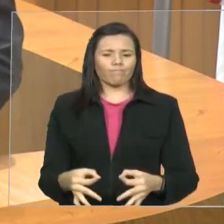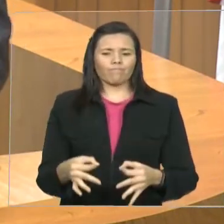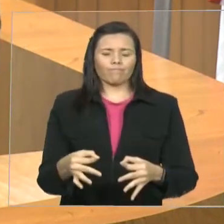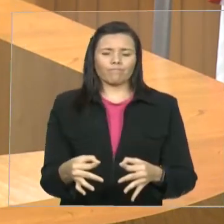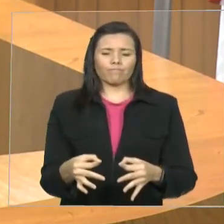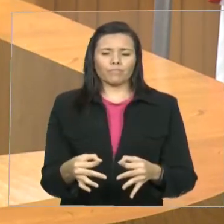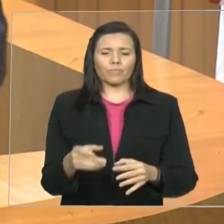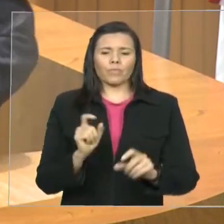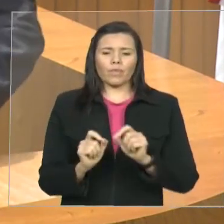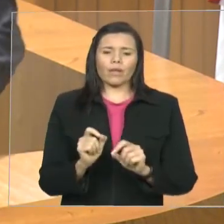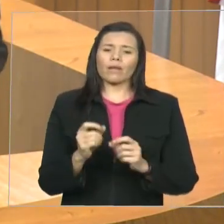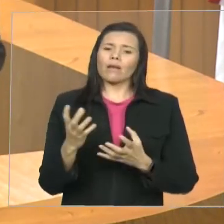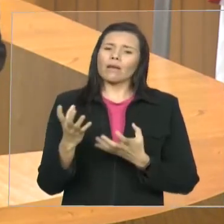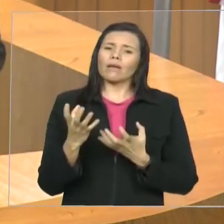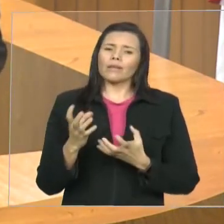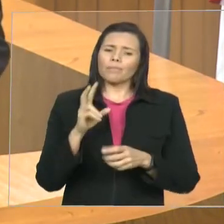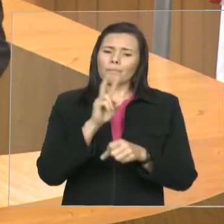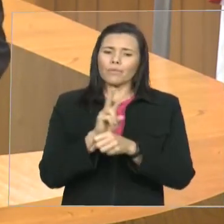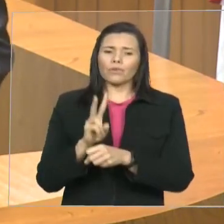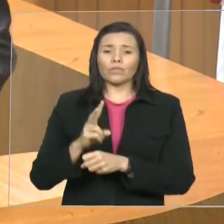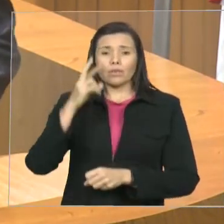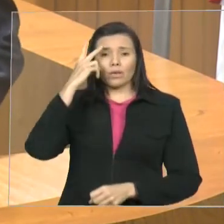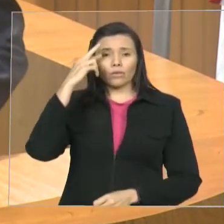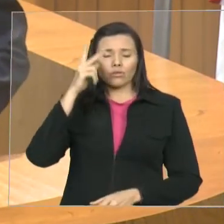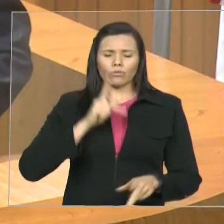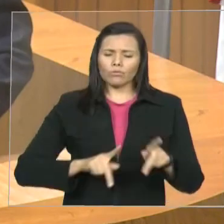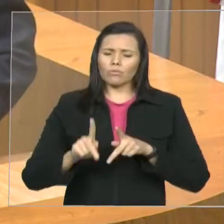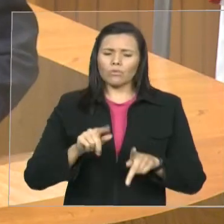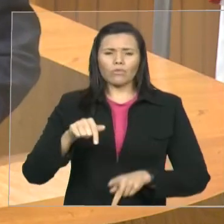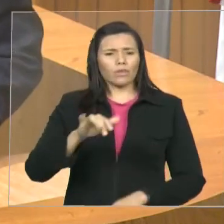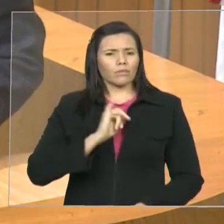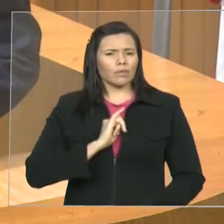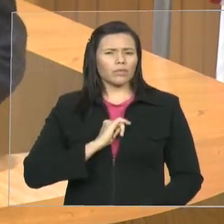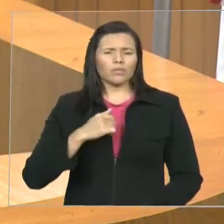e preservação da história do nosso povo, que tanto nos orgulha. Muito obrigado, presidente.